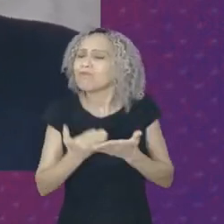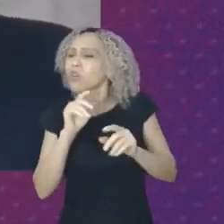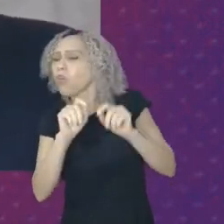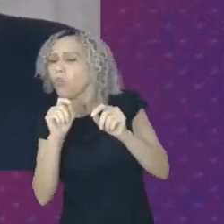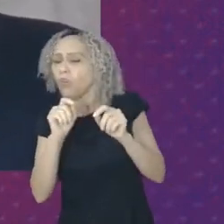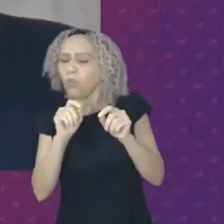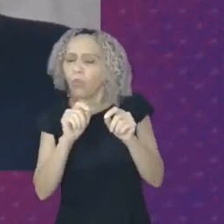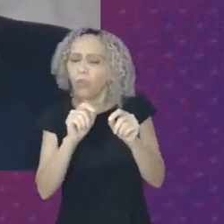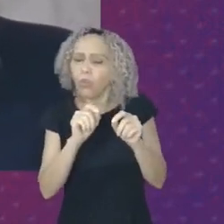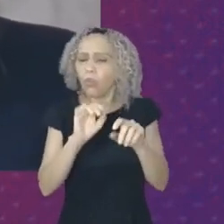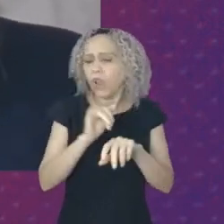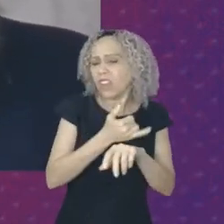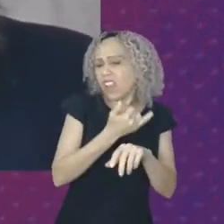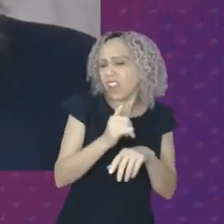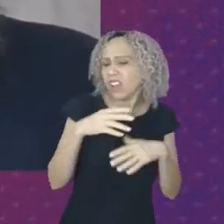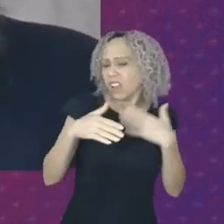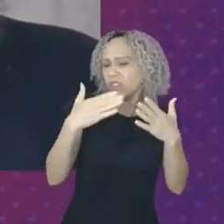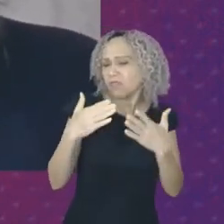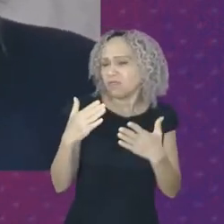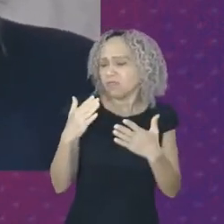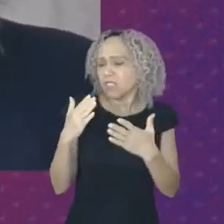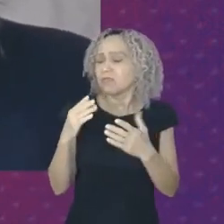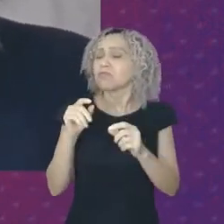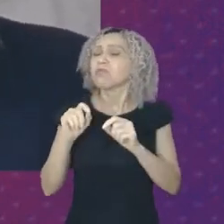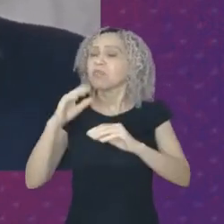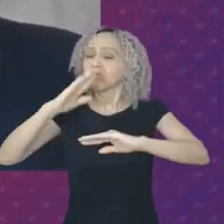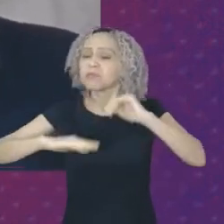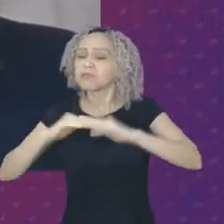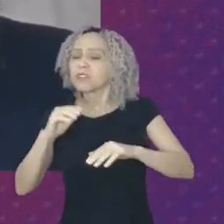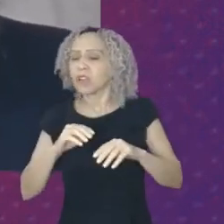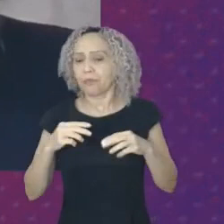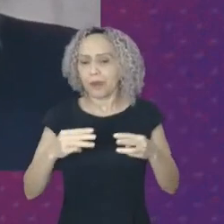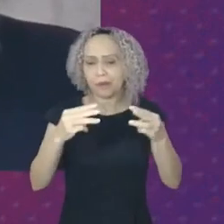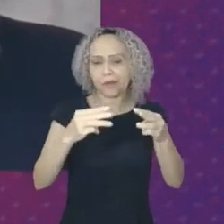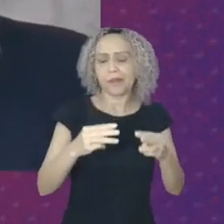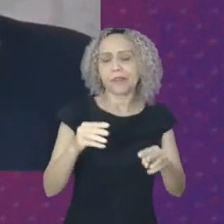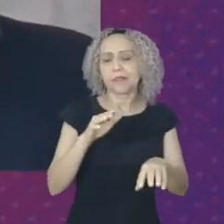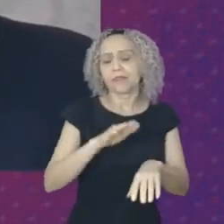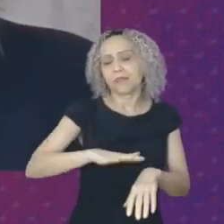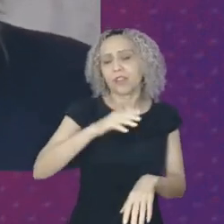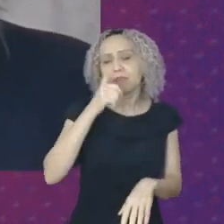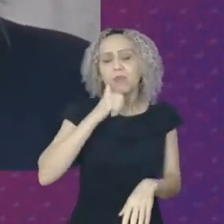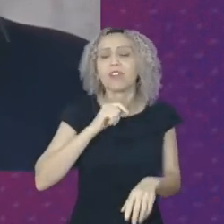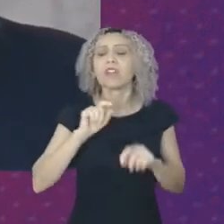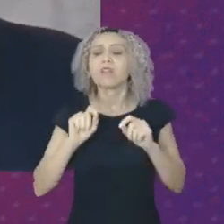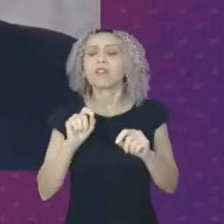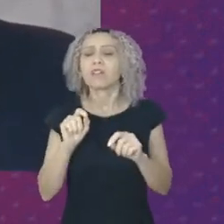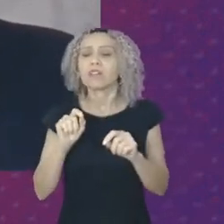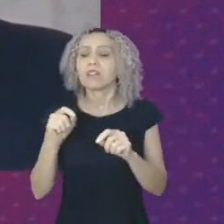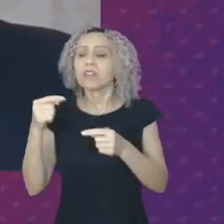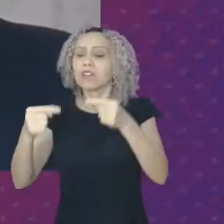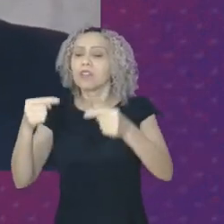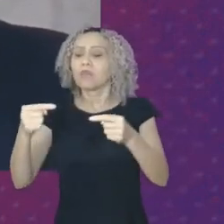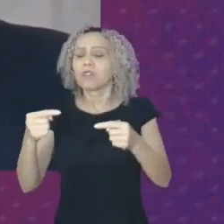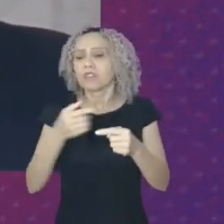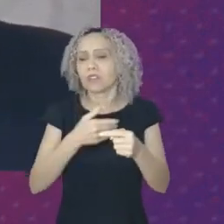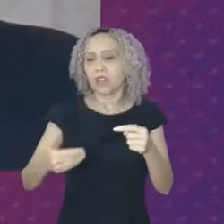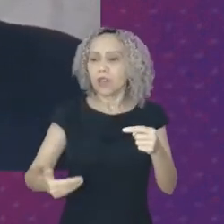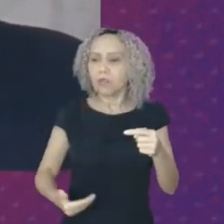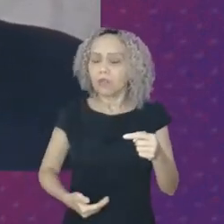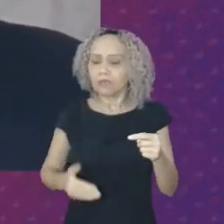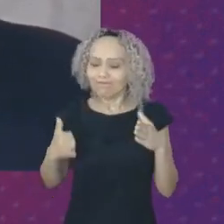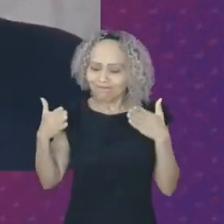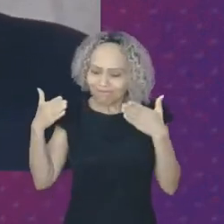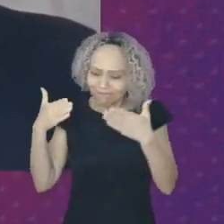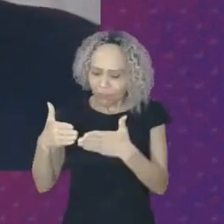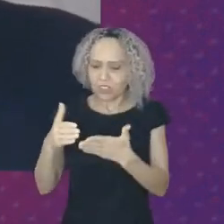sendo desenvolvido e implementado pelo Ministério das Mulheres em termos das políticas públicas para